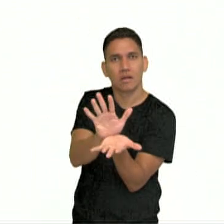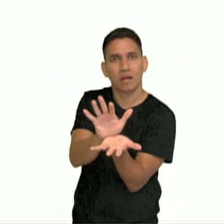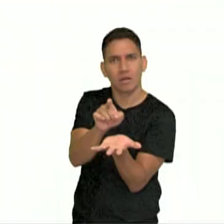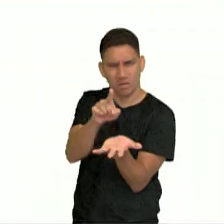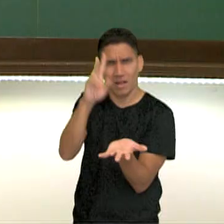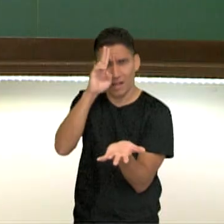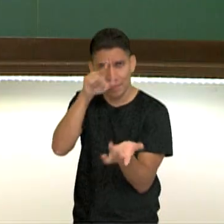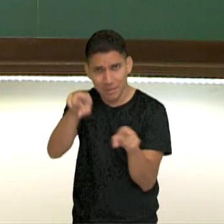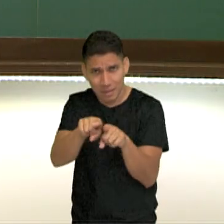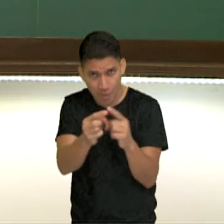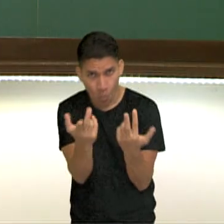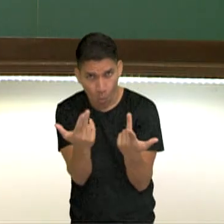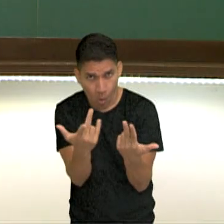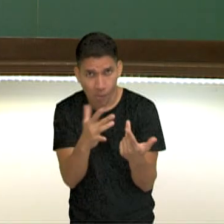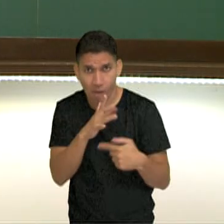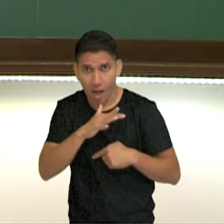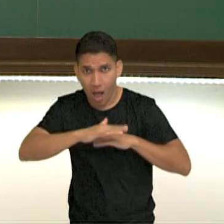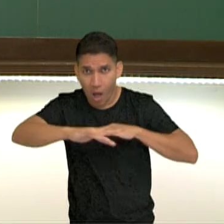lua na água?